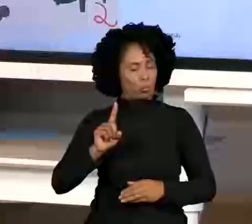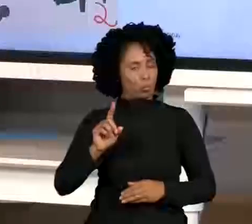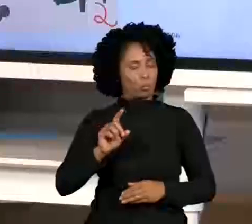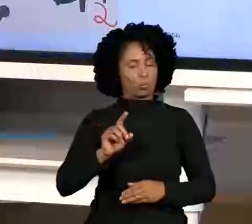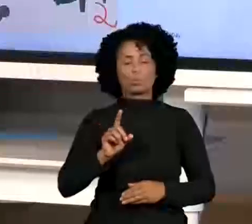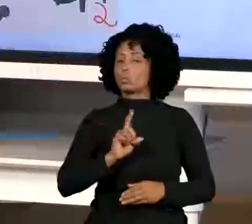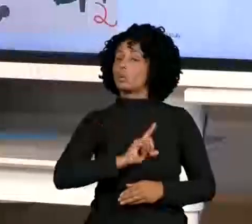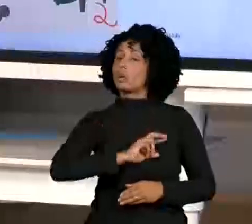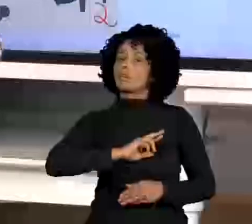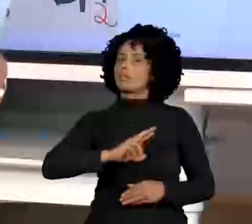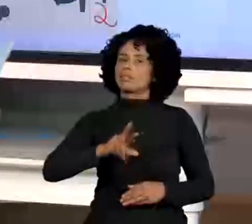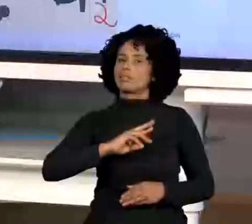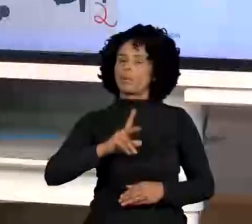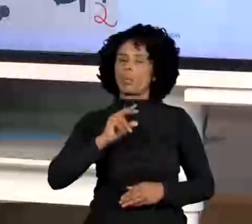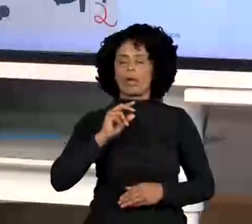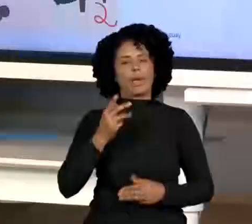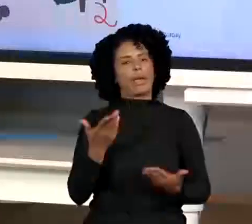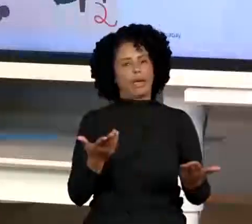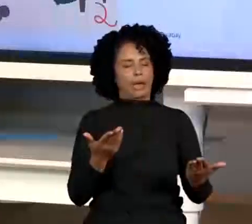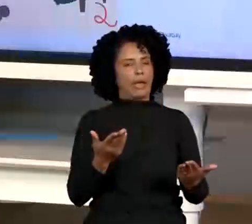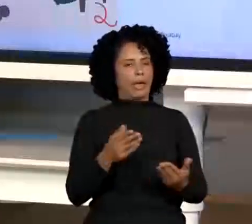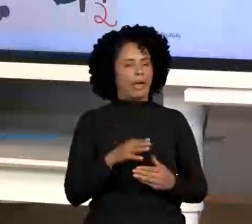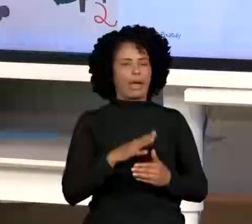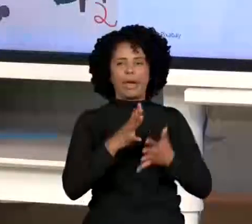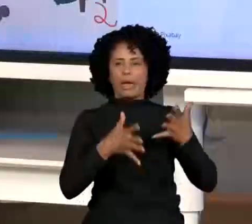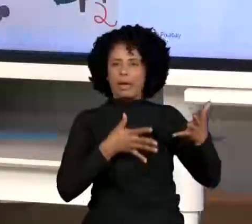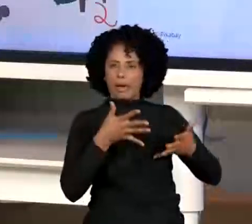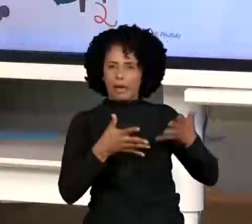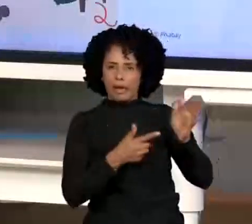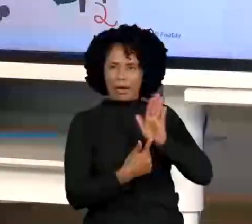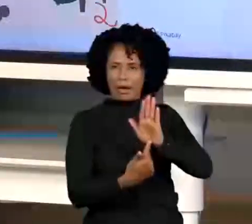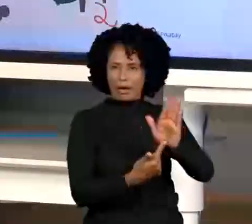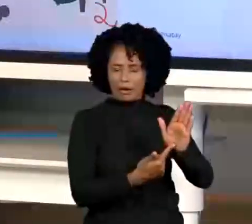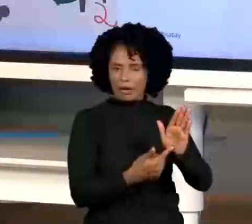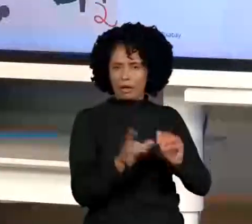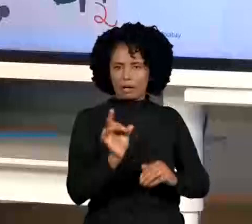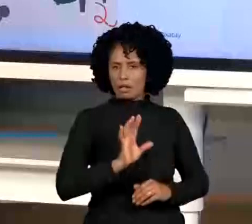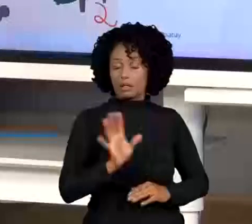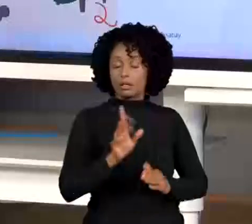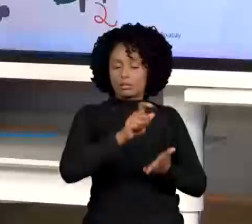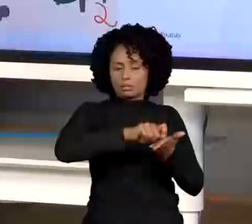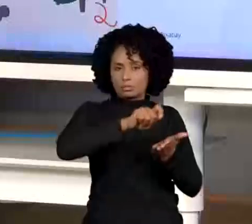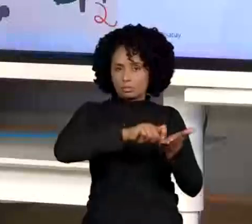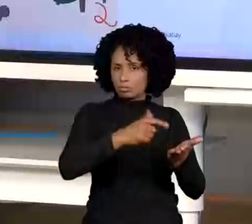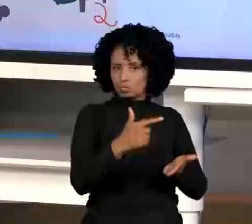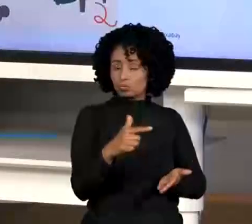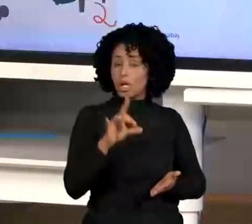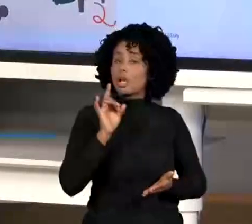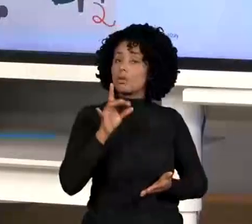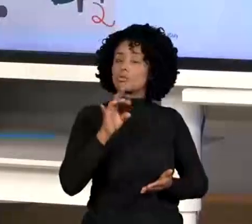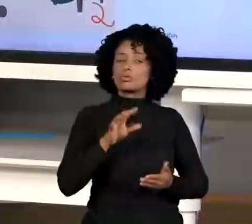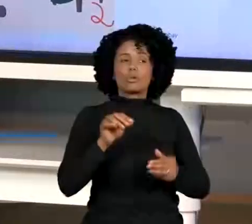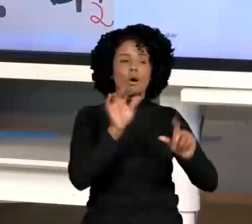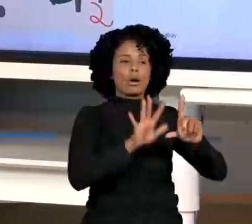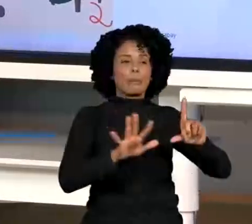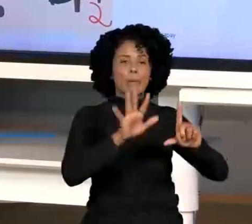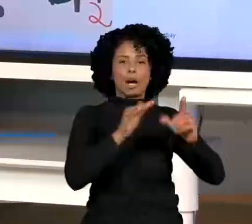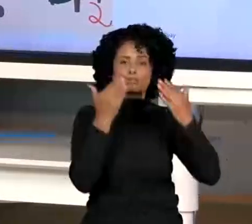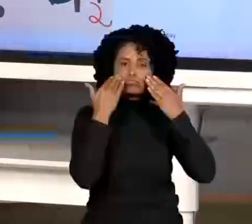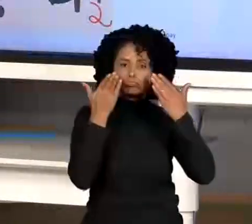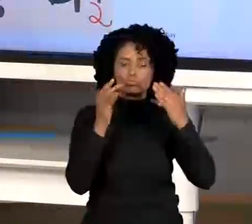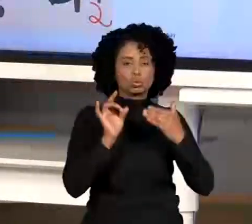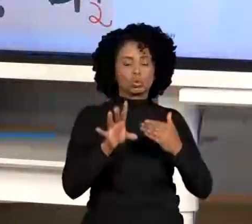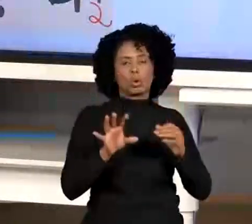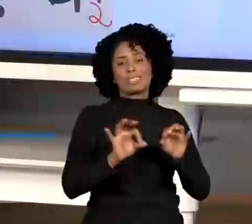conjunto são os recursos multissemióticos. Por quê? Porque eles aguçam todos os seus sentidos para a